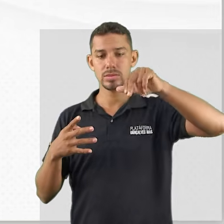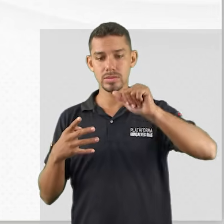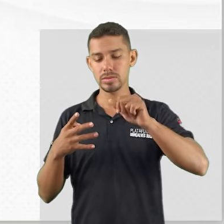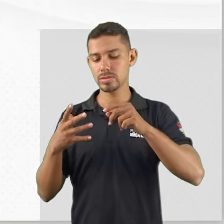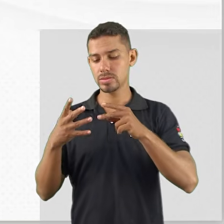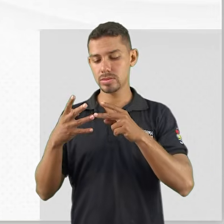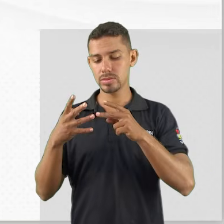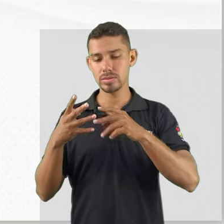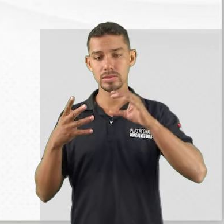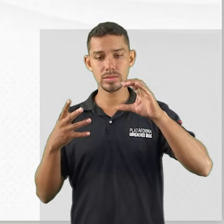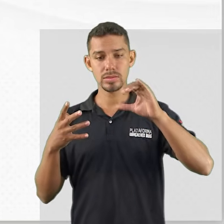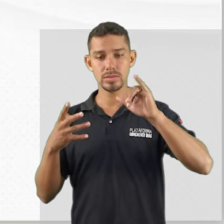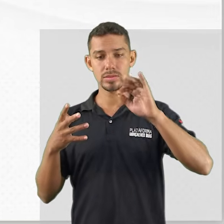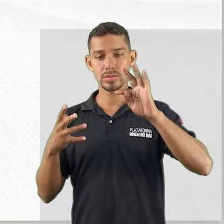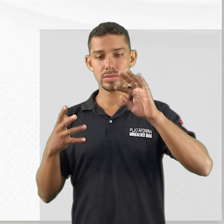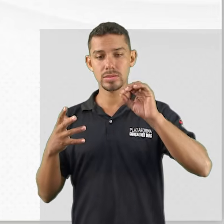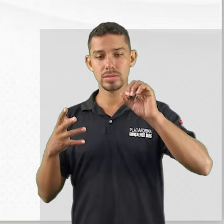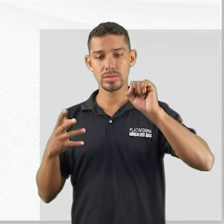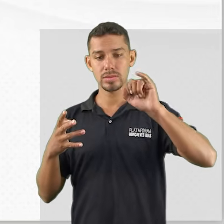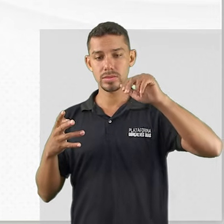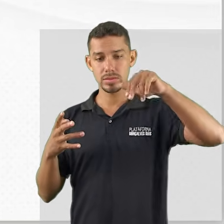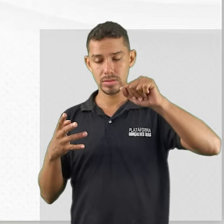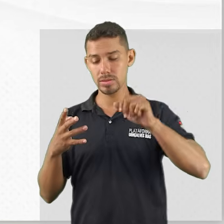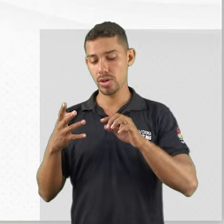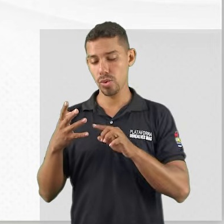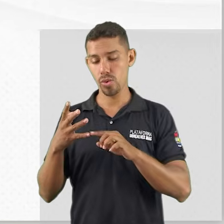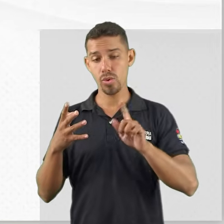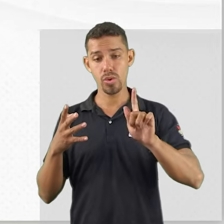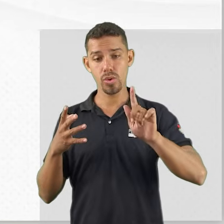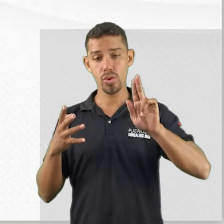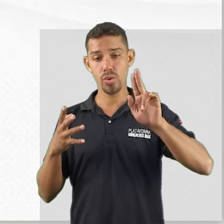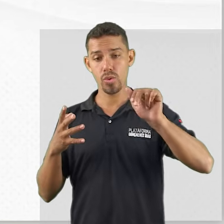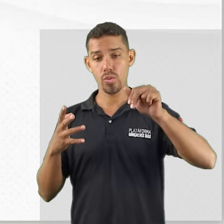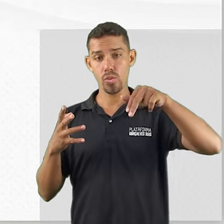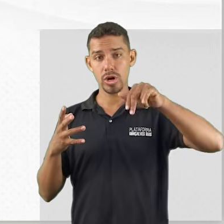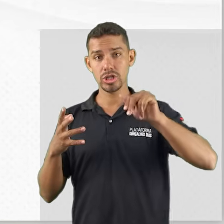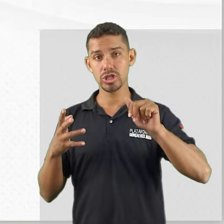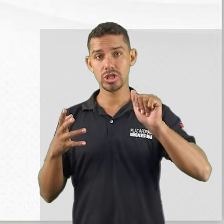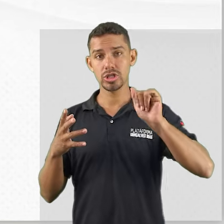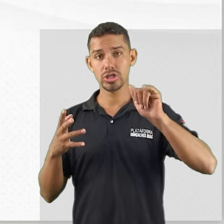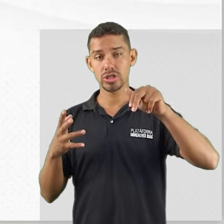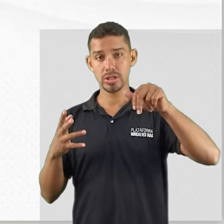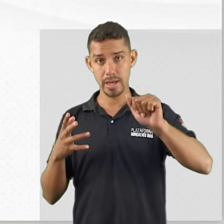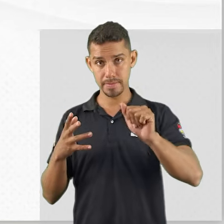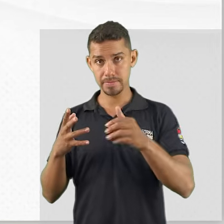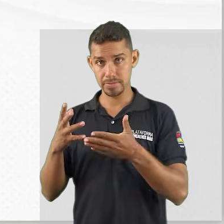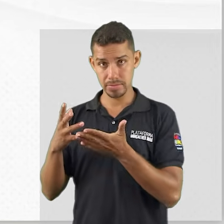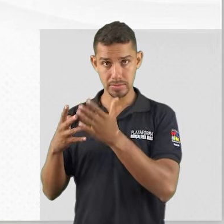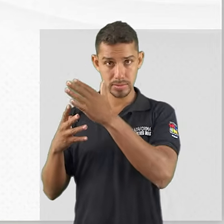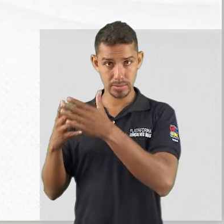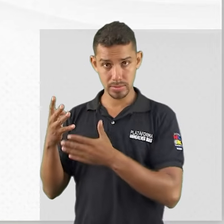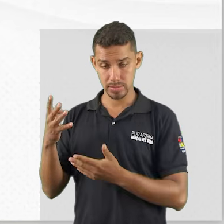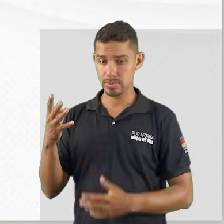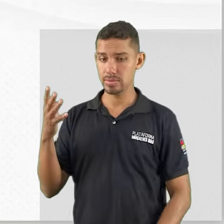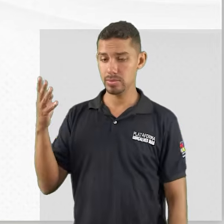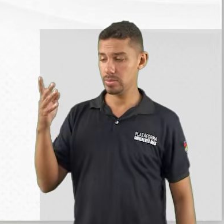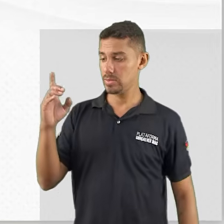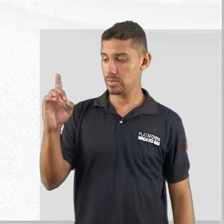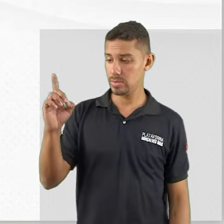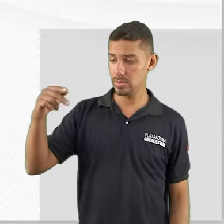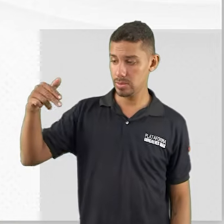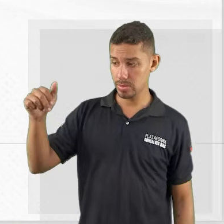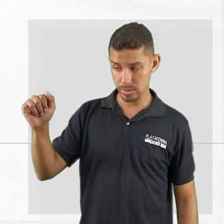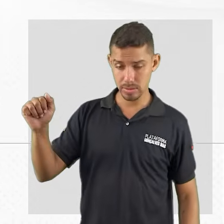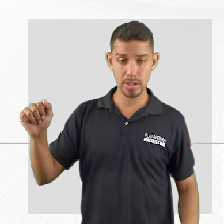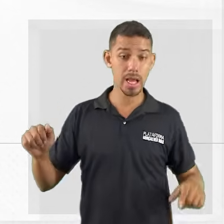timina, ou de citosina, ou de guanina, tá? A gente tem essas 4 bases que podem estar ligadas ali ao nosso açúcar,